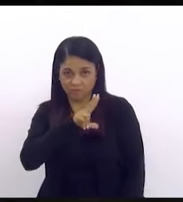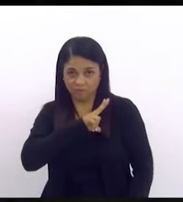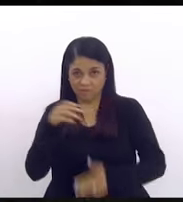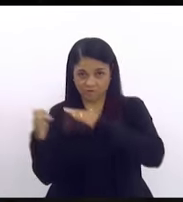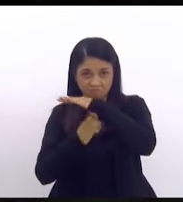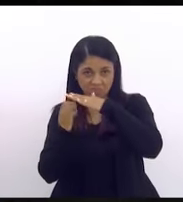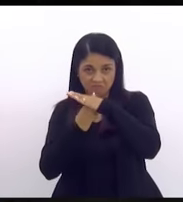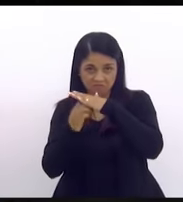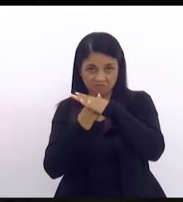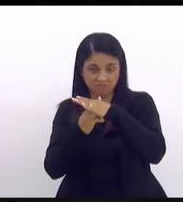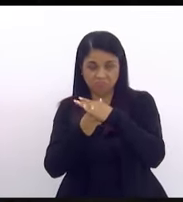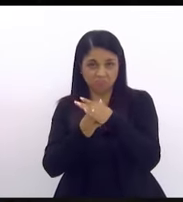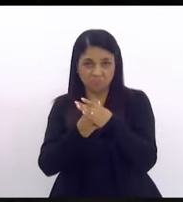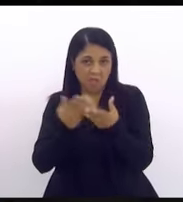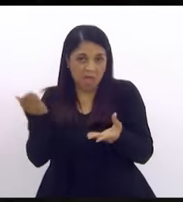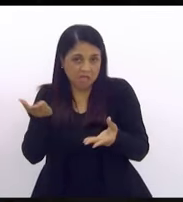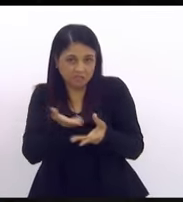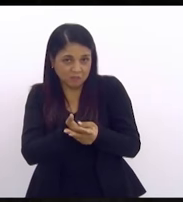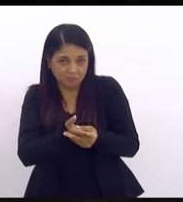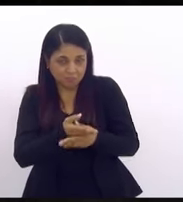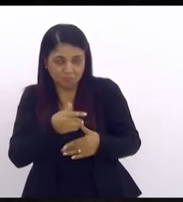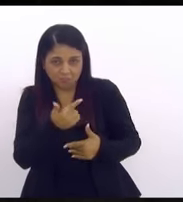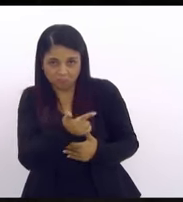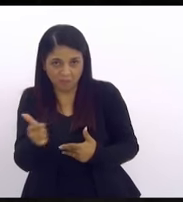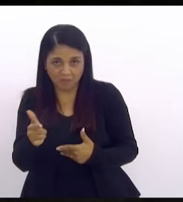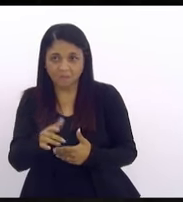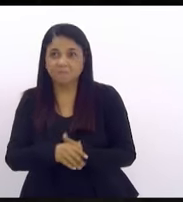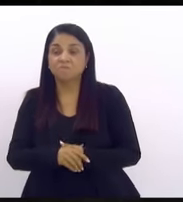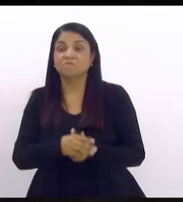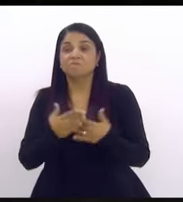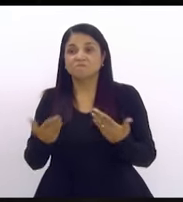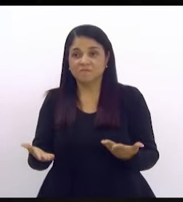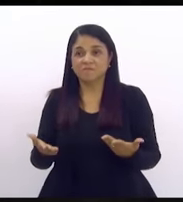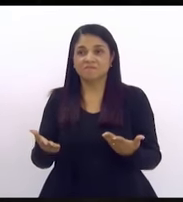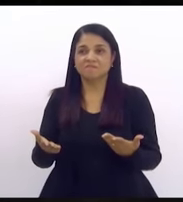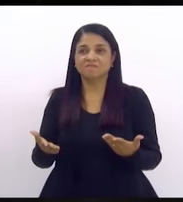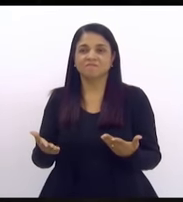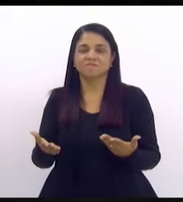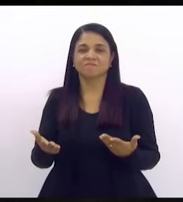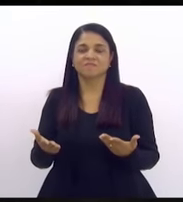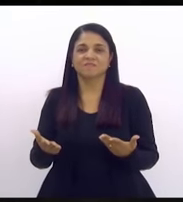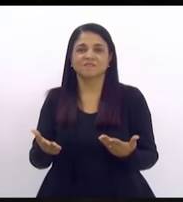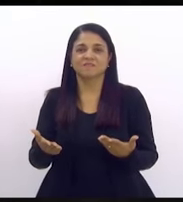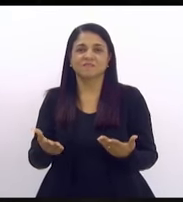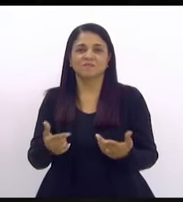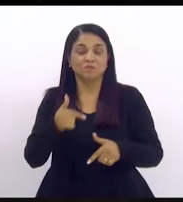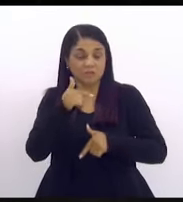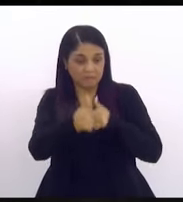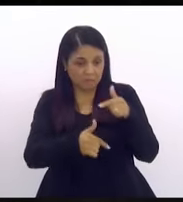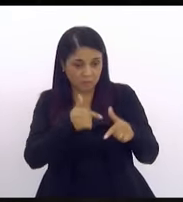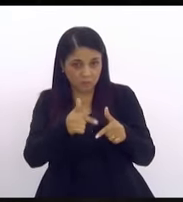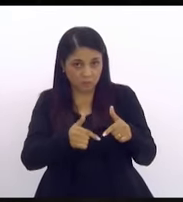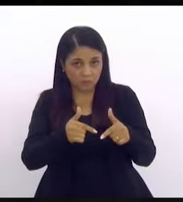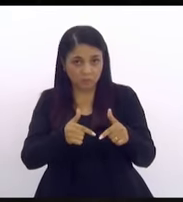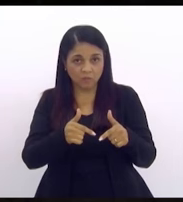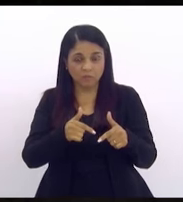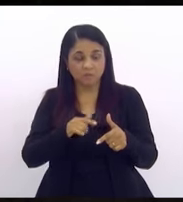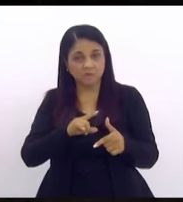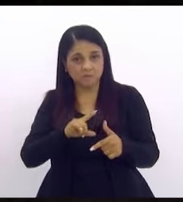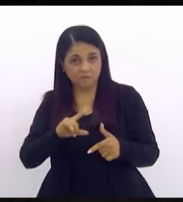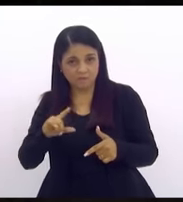ninguém é juí ou uma ação estando trabalhando então eh ele ele sai dali e eh